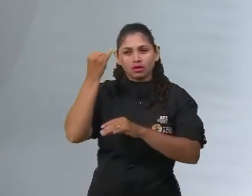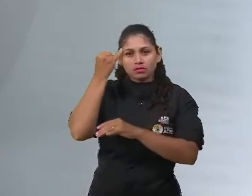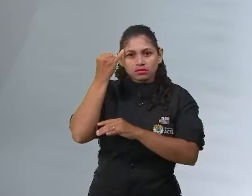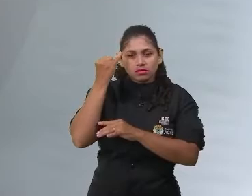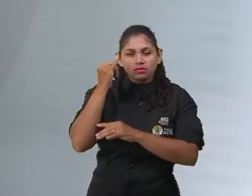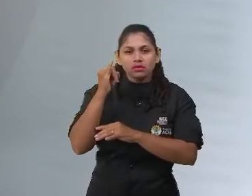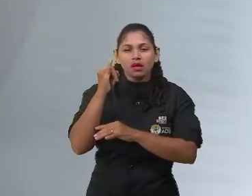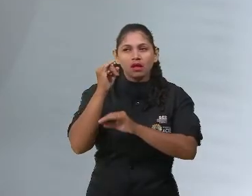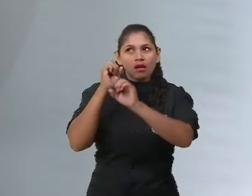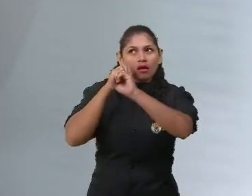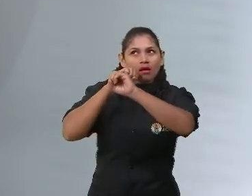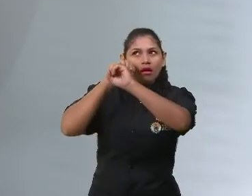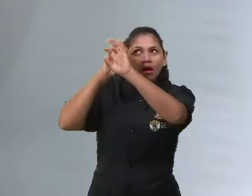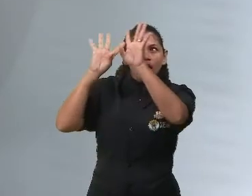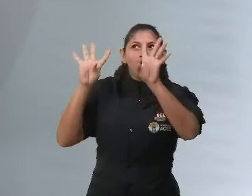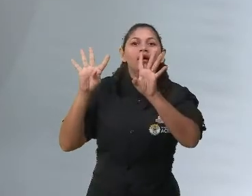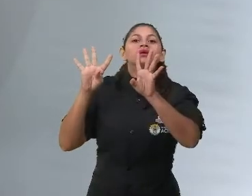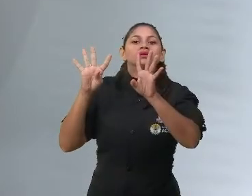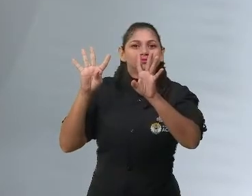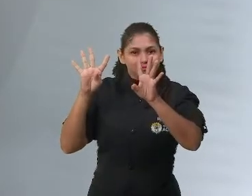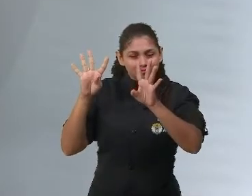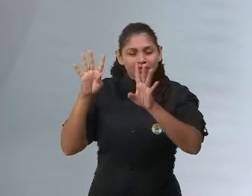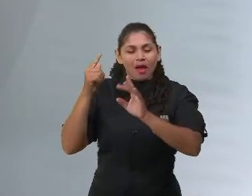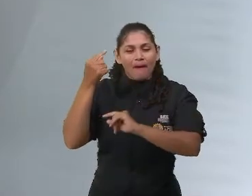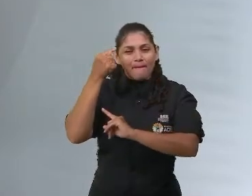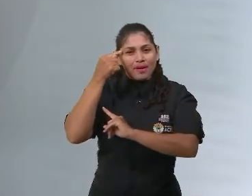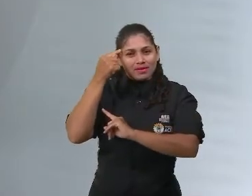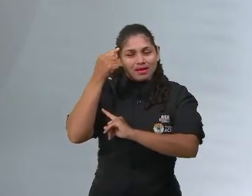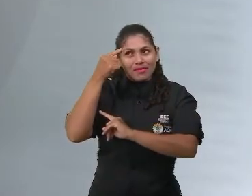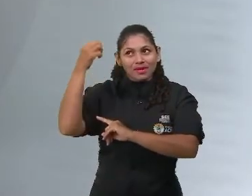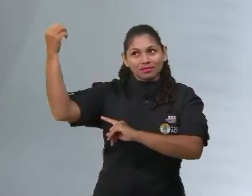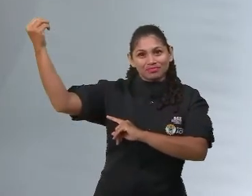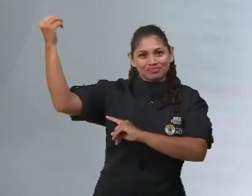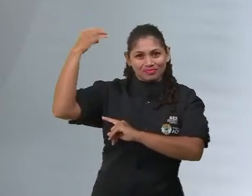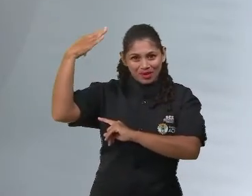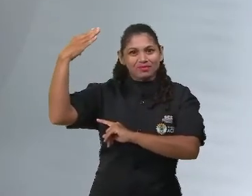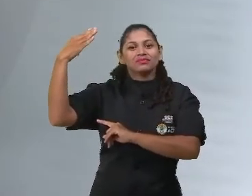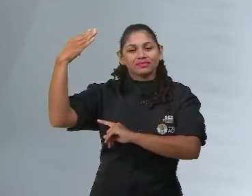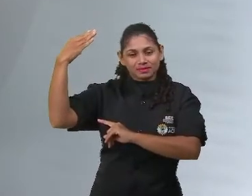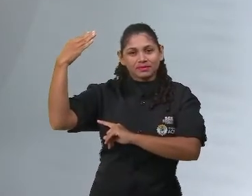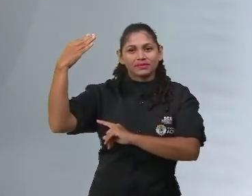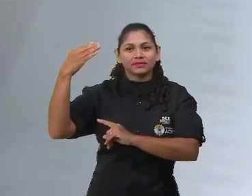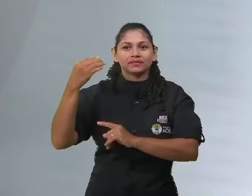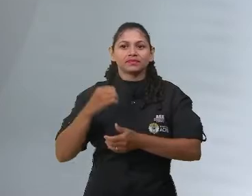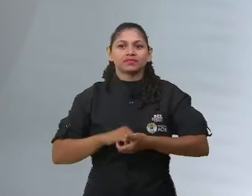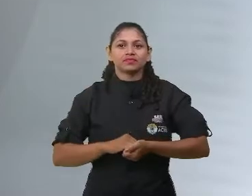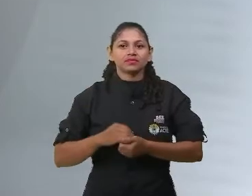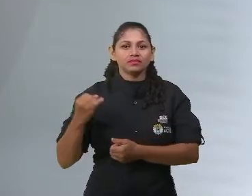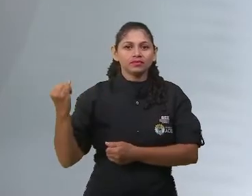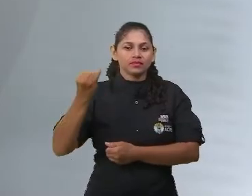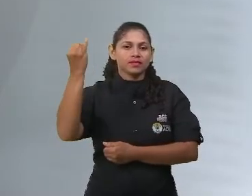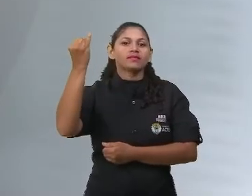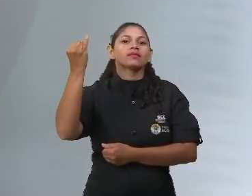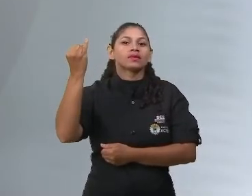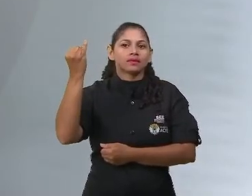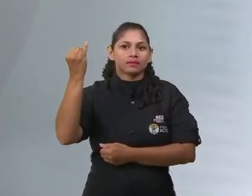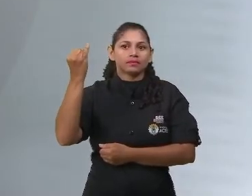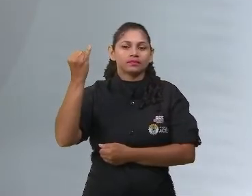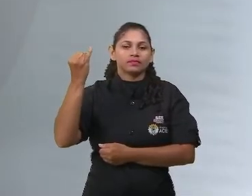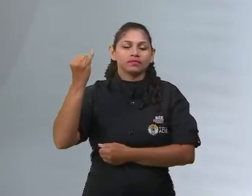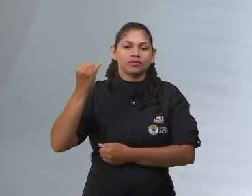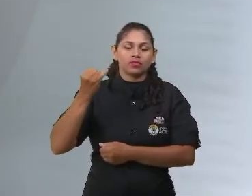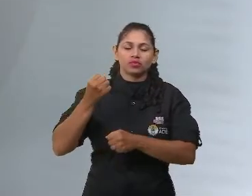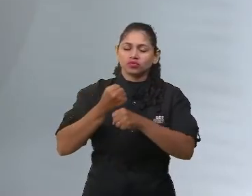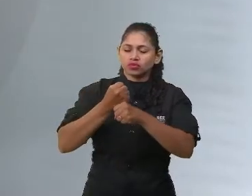tendo um pensamento iluminista. Então, no século XVIII vai ter essa grande transformação de mentalidade que vai ser muito importante para os